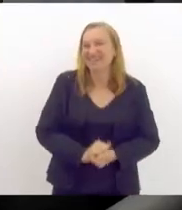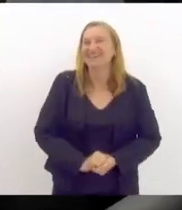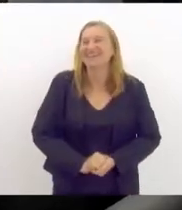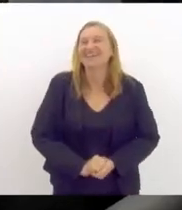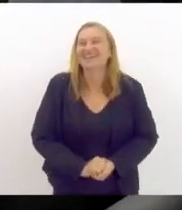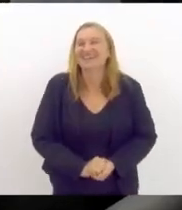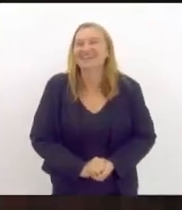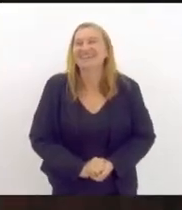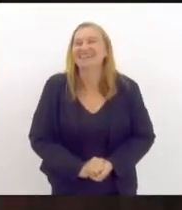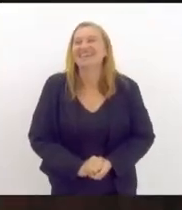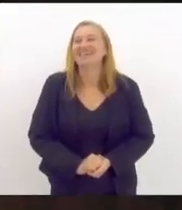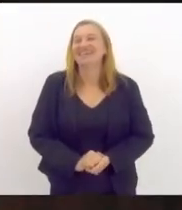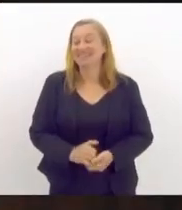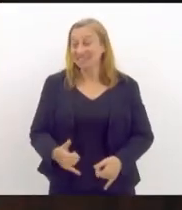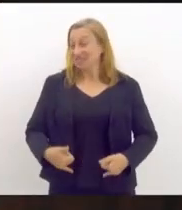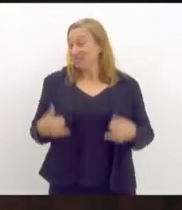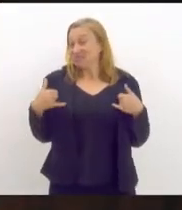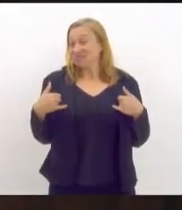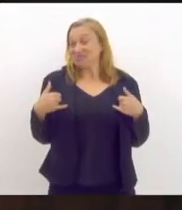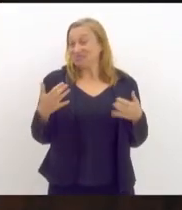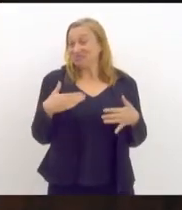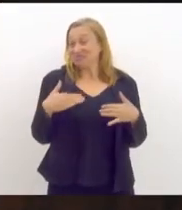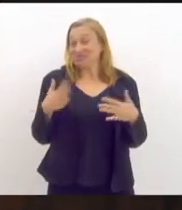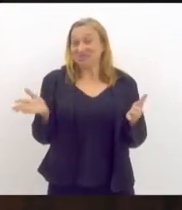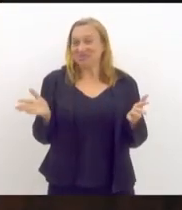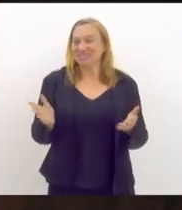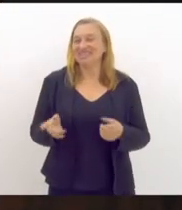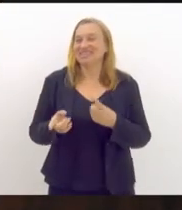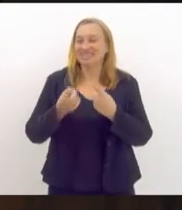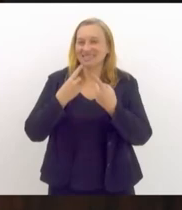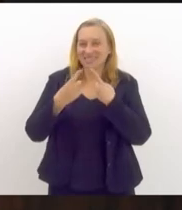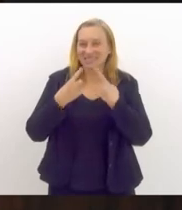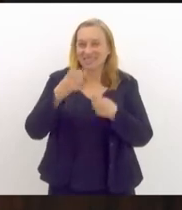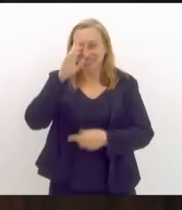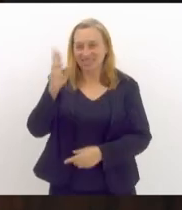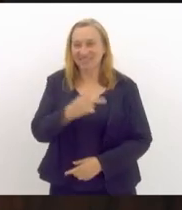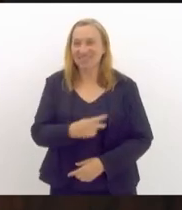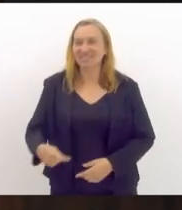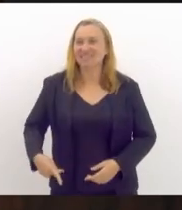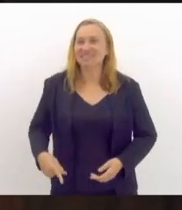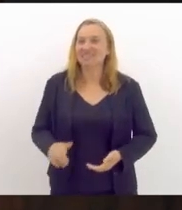A Minha autoestima é lá em cima rapidinho para discutir presente